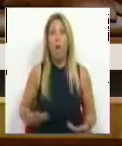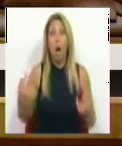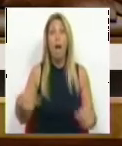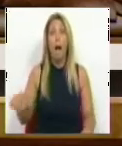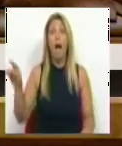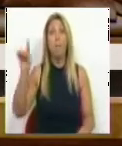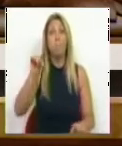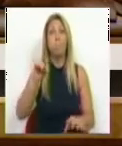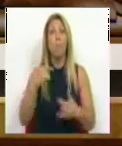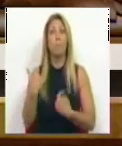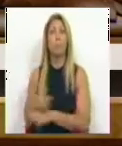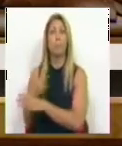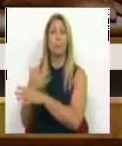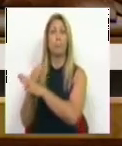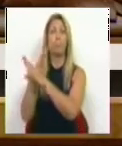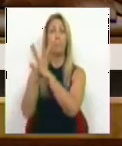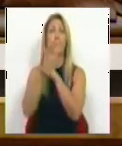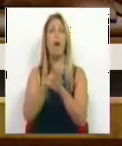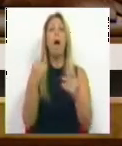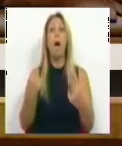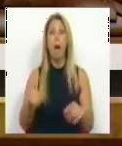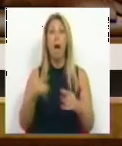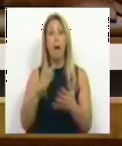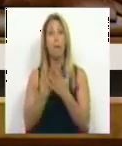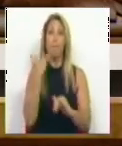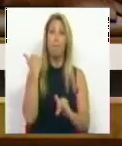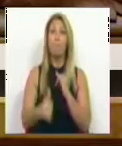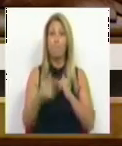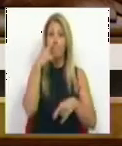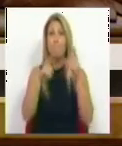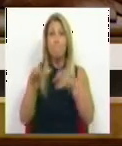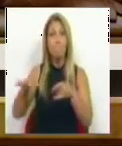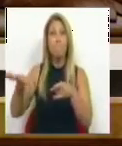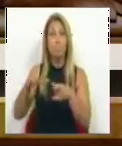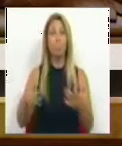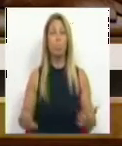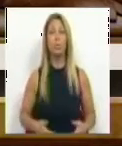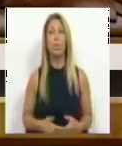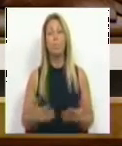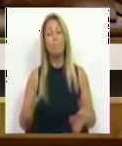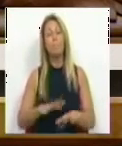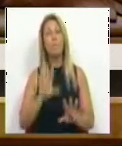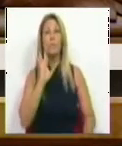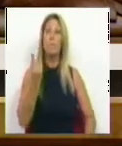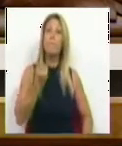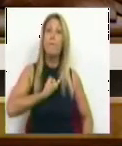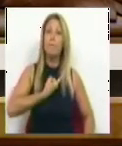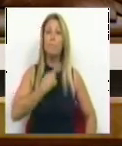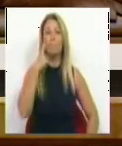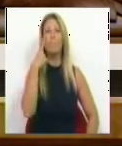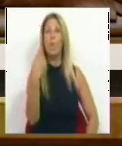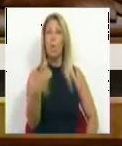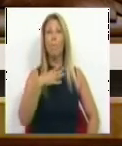diversas frentes que estão ativas e a ameaçar populações. Por isso, em primeiro lugar, cumpre-se o reconhecimento pelo esforço